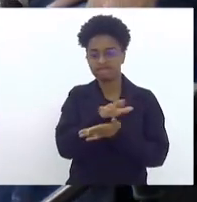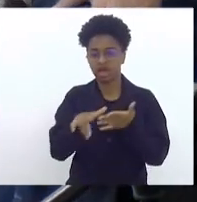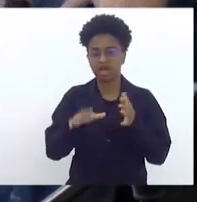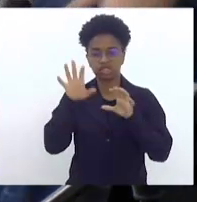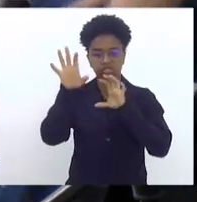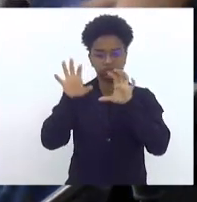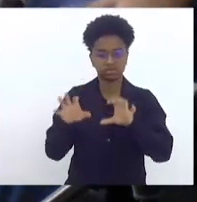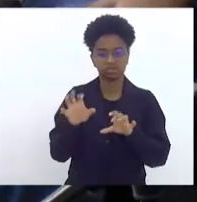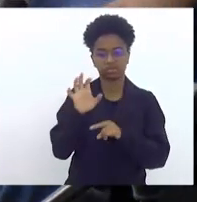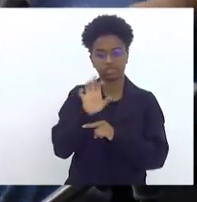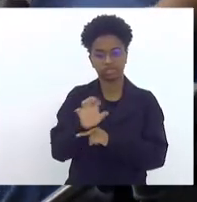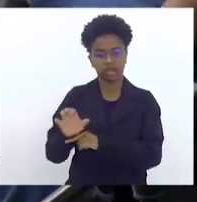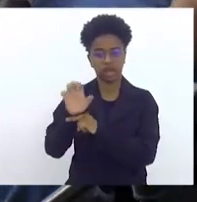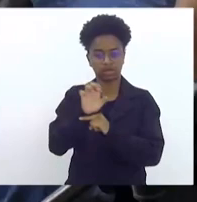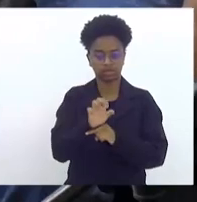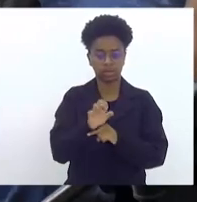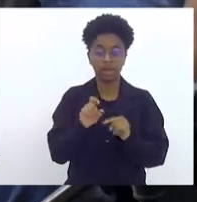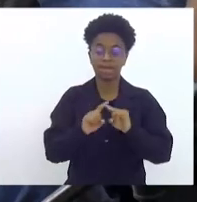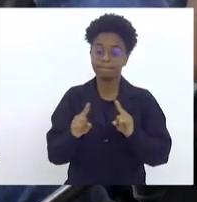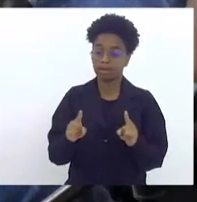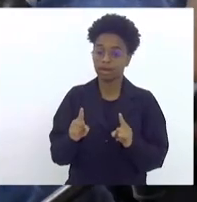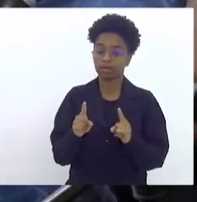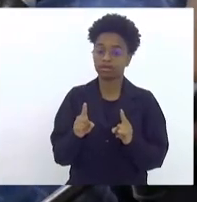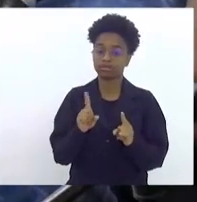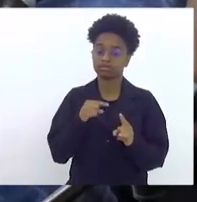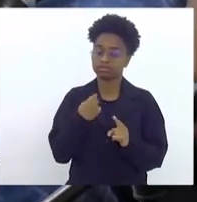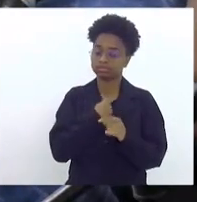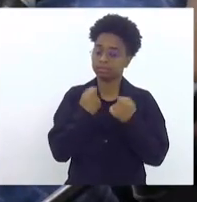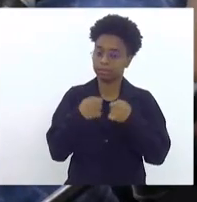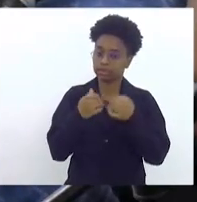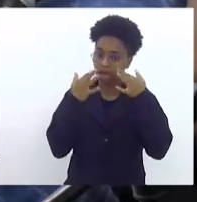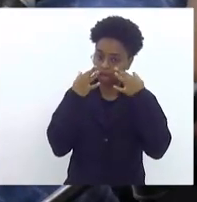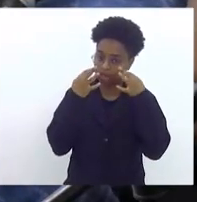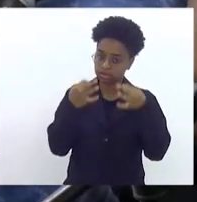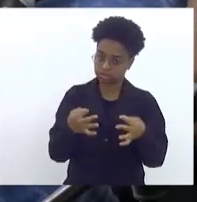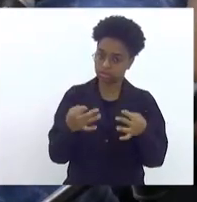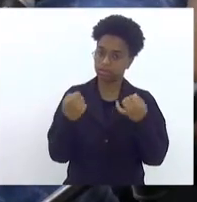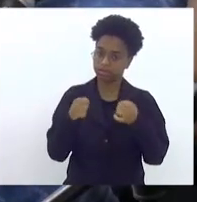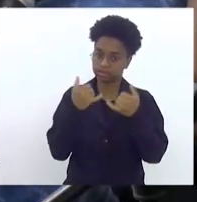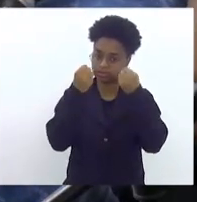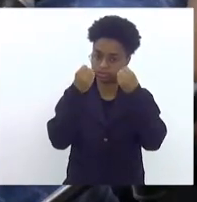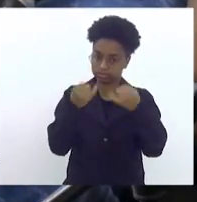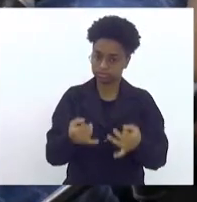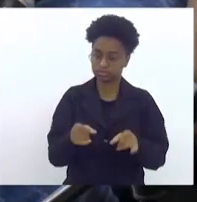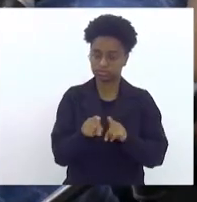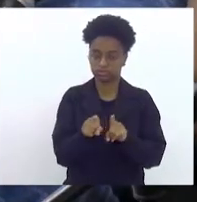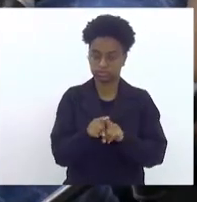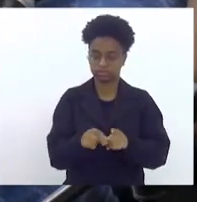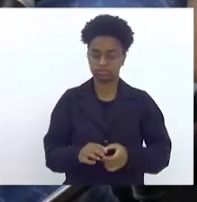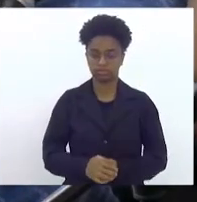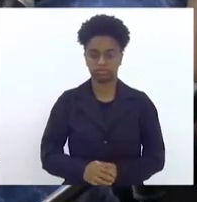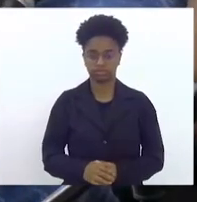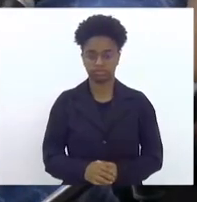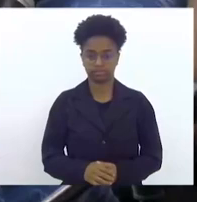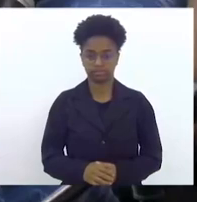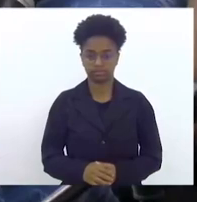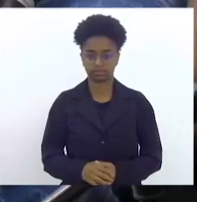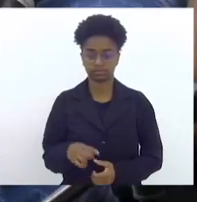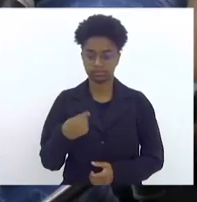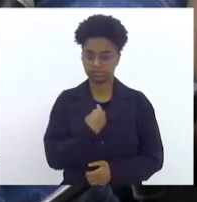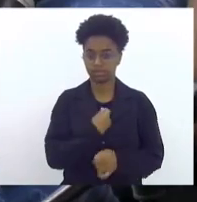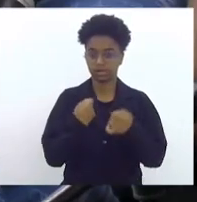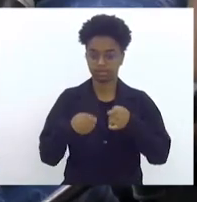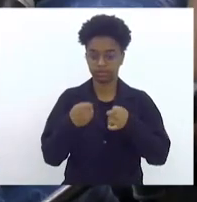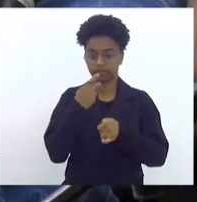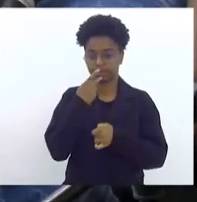do Brasil mas é um ponto que eu acho que deve ser tratado né Deve ser pontuado nós temos que falar sobre isso